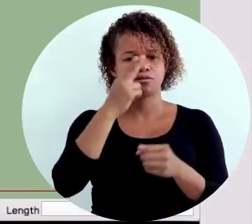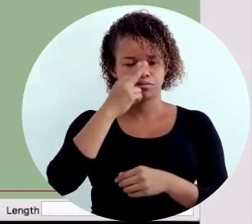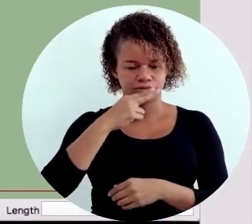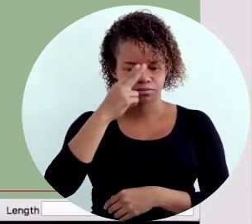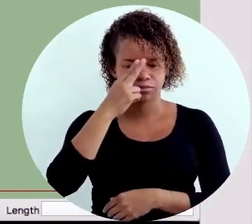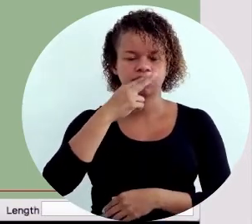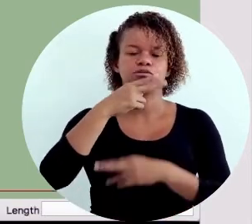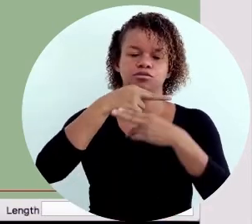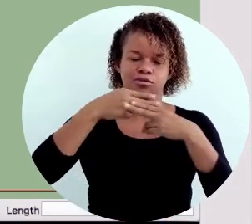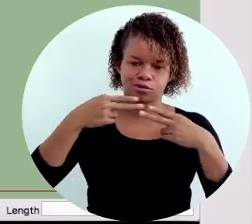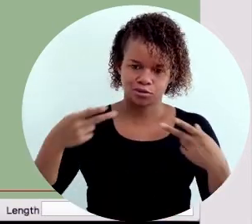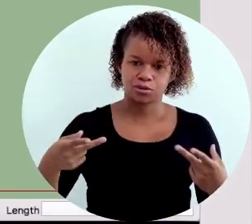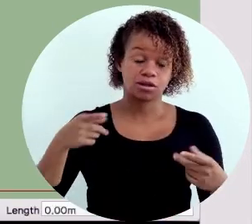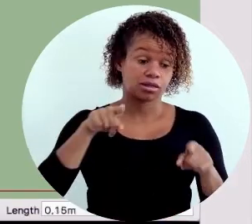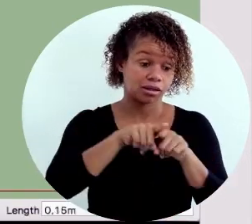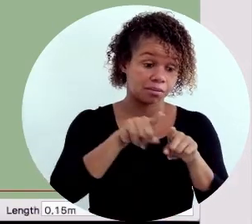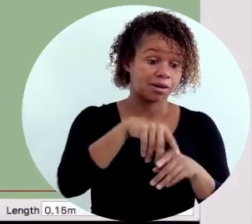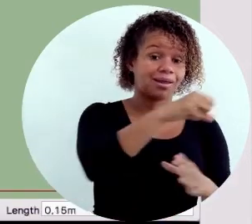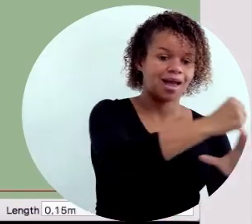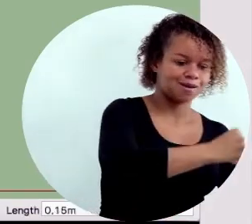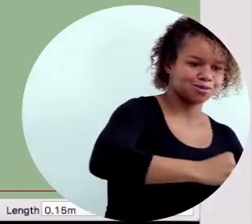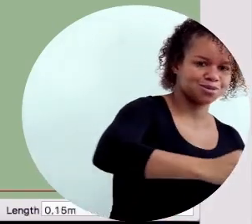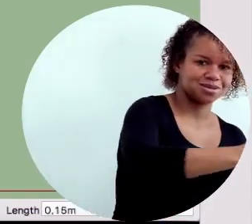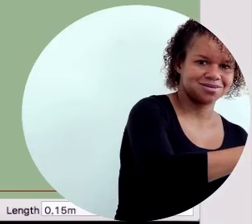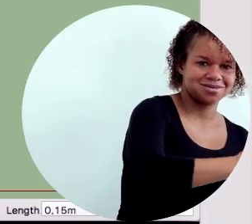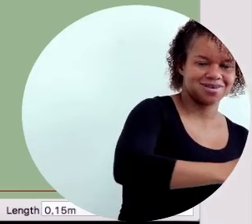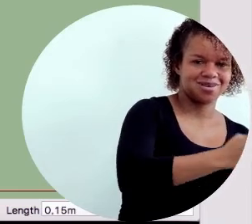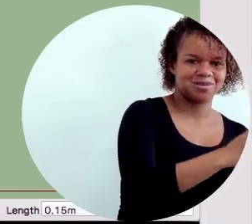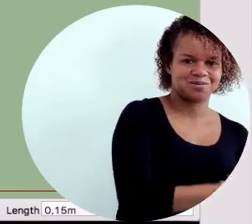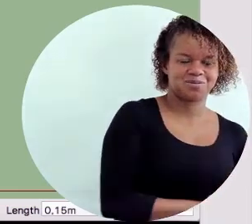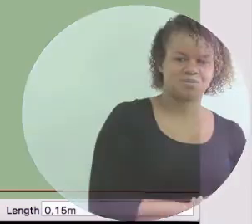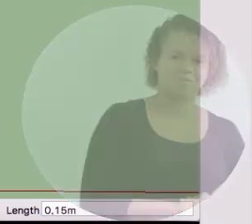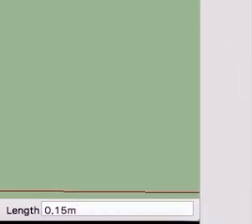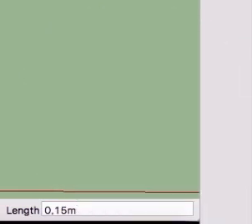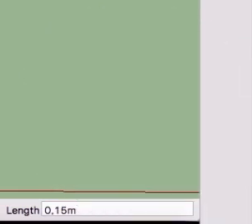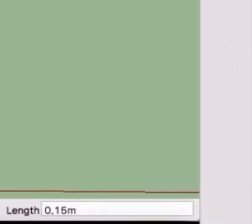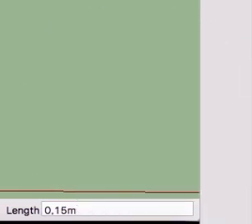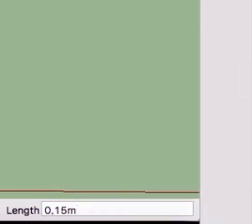E vou fazer exatamente o mesmo procedimento na cozinha.